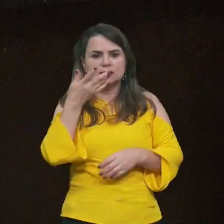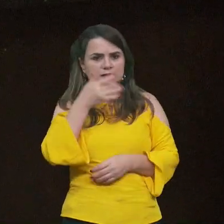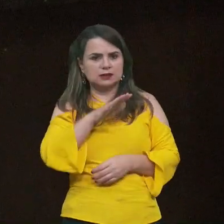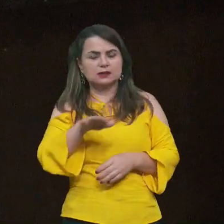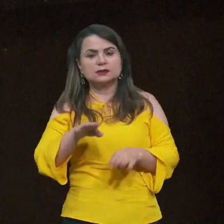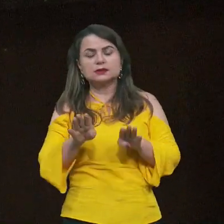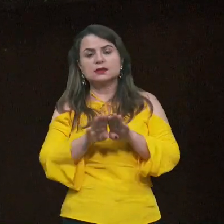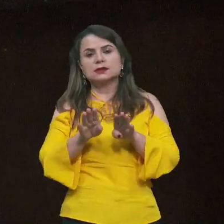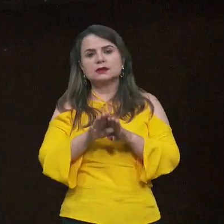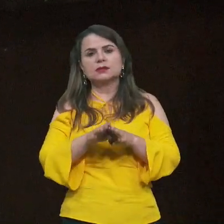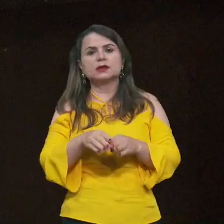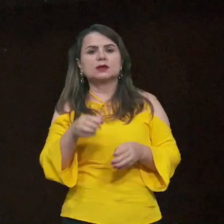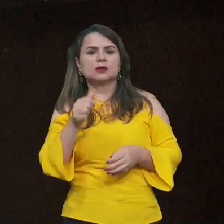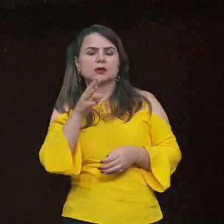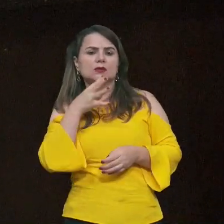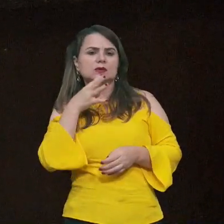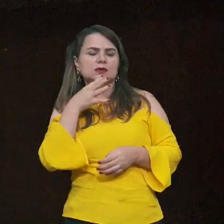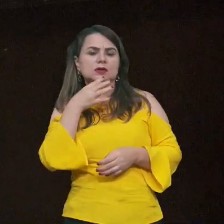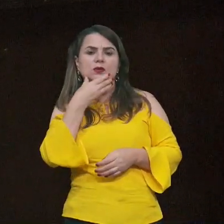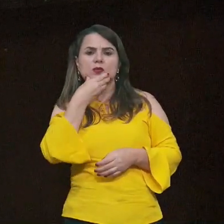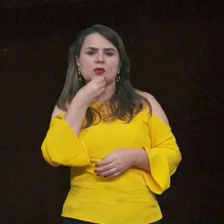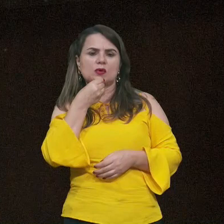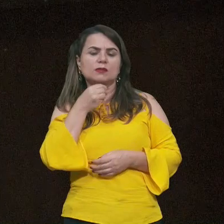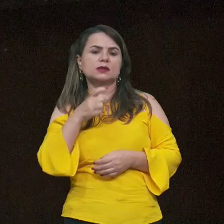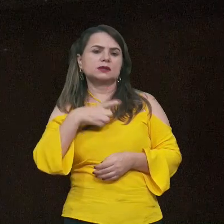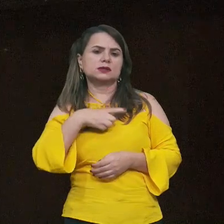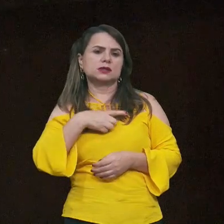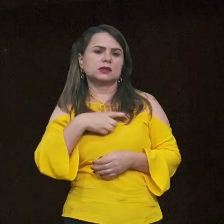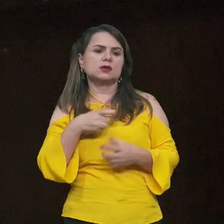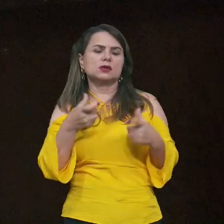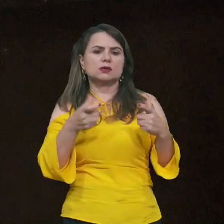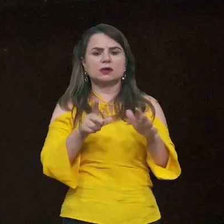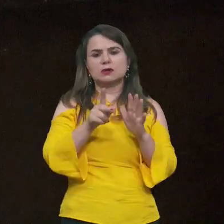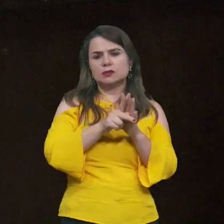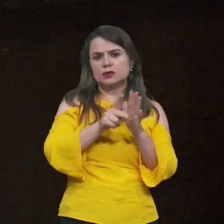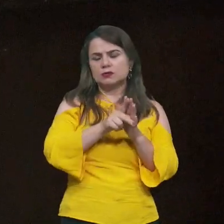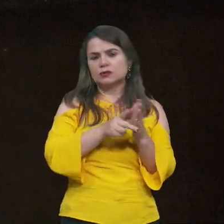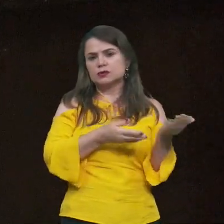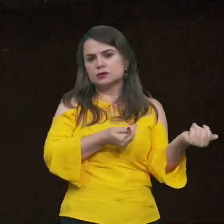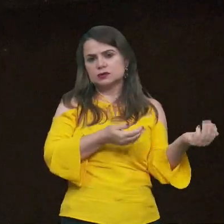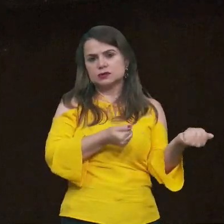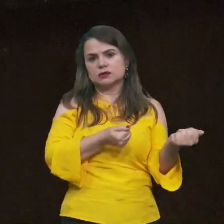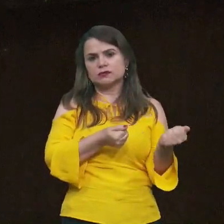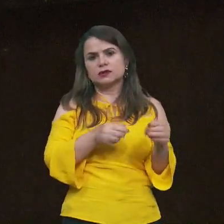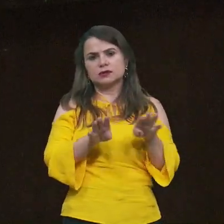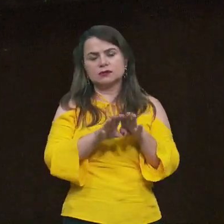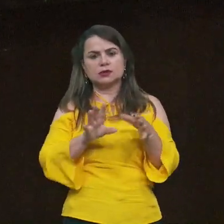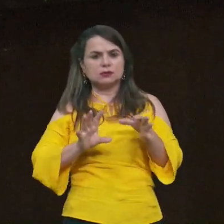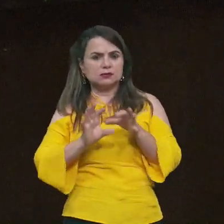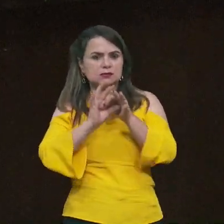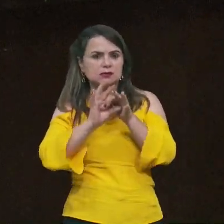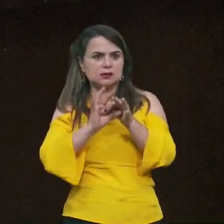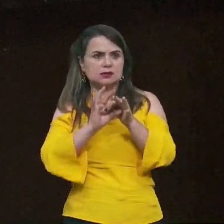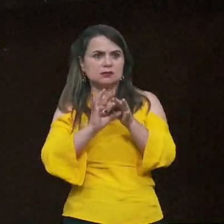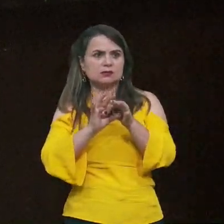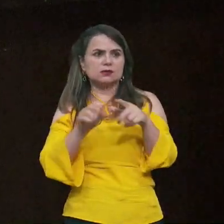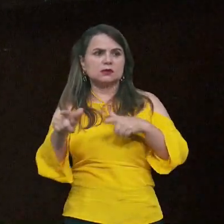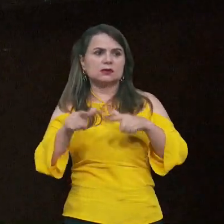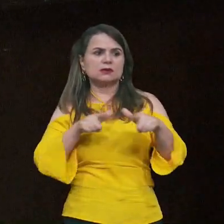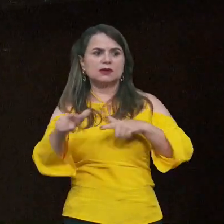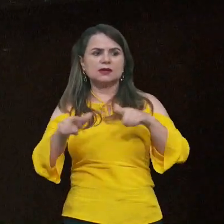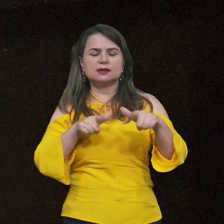e fez uma doação de livros e jogos. E ali surgiu uma união de trabalho e caridade. Há